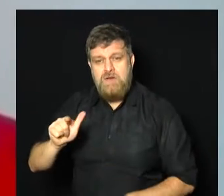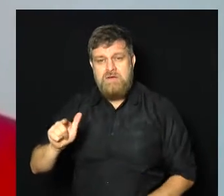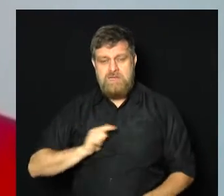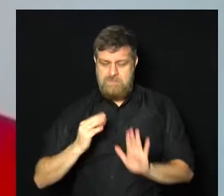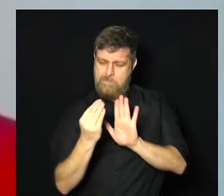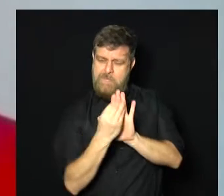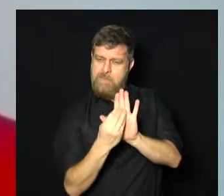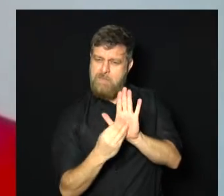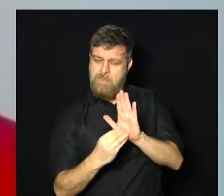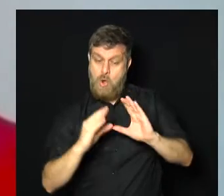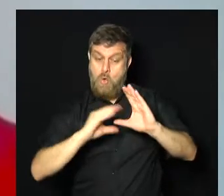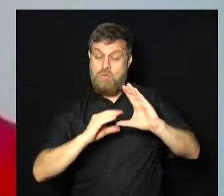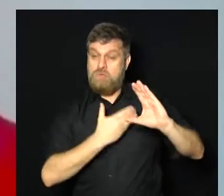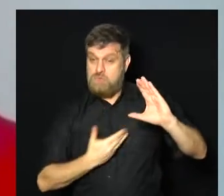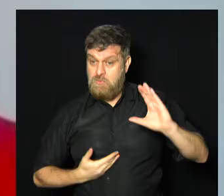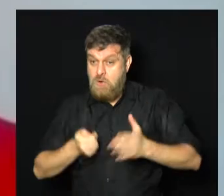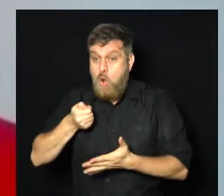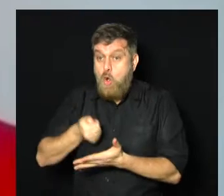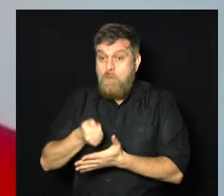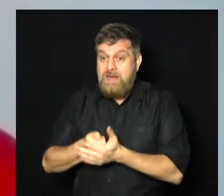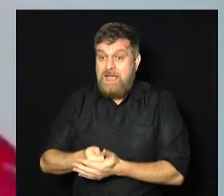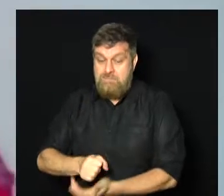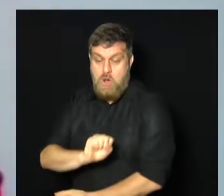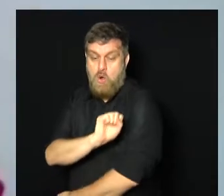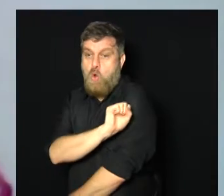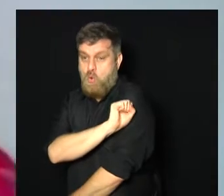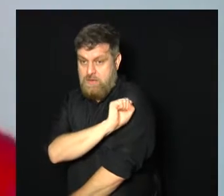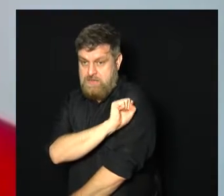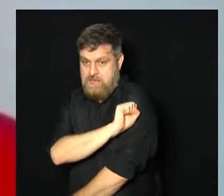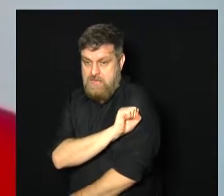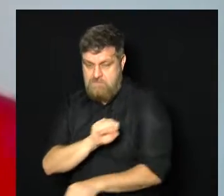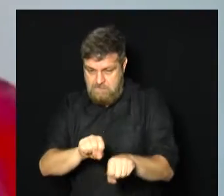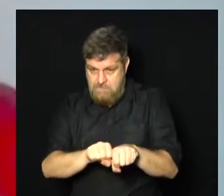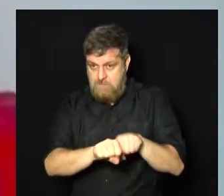vieram a exigência da 8ª série completa,